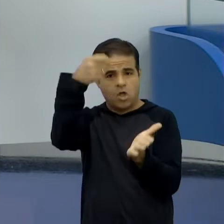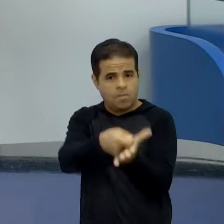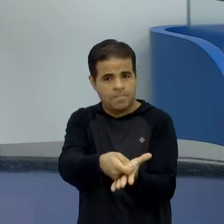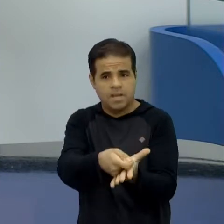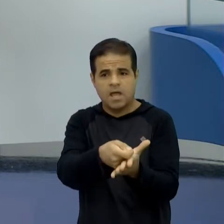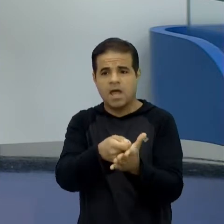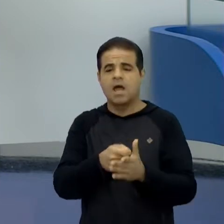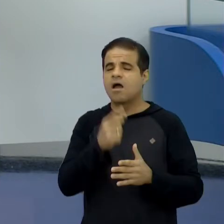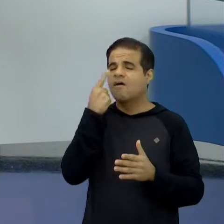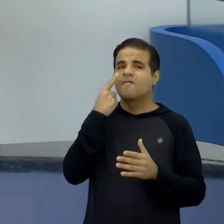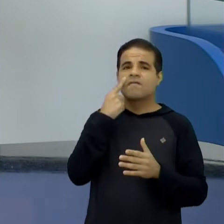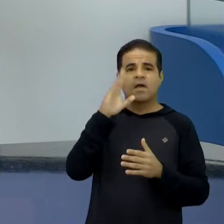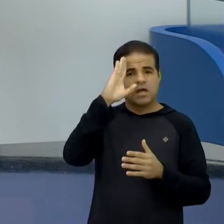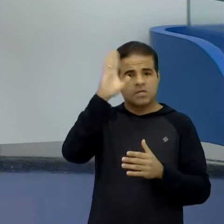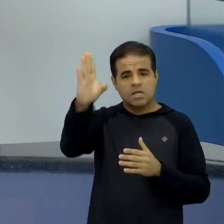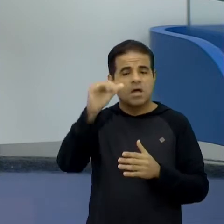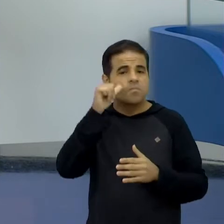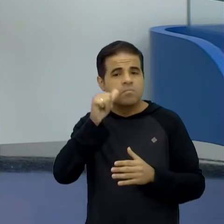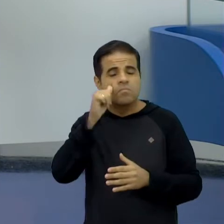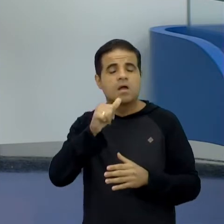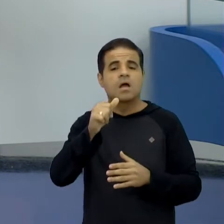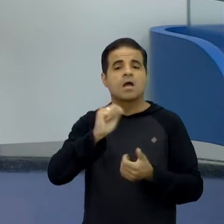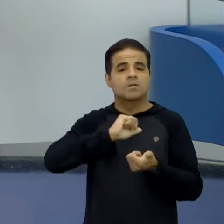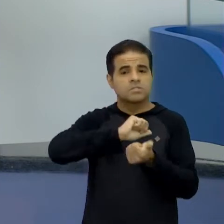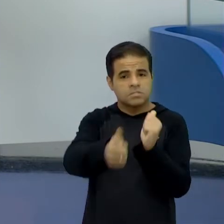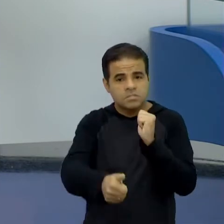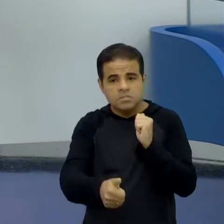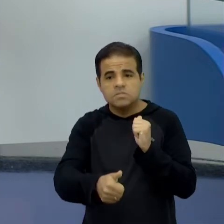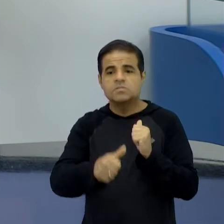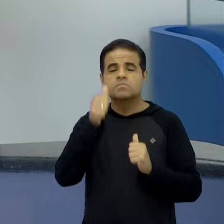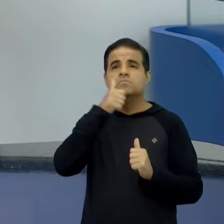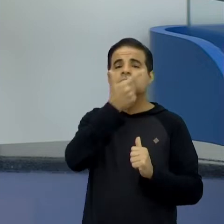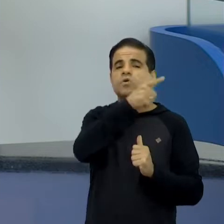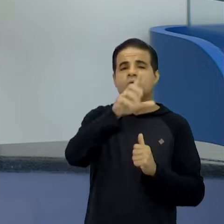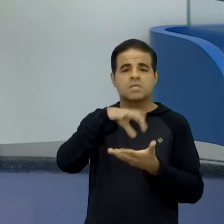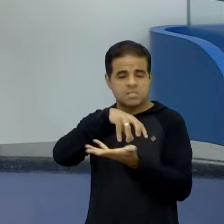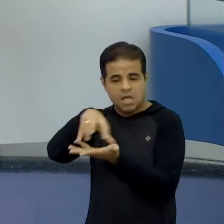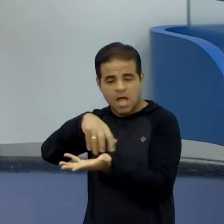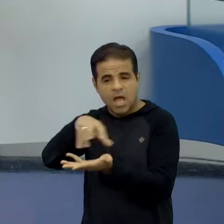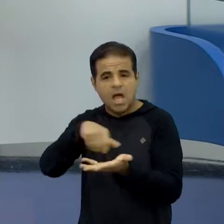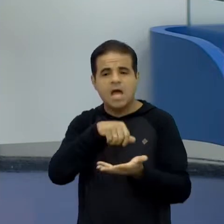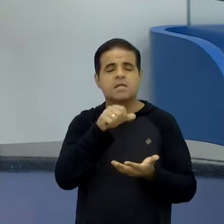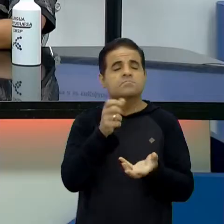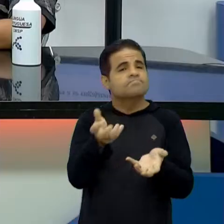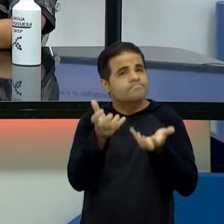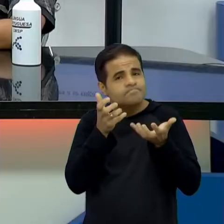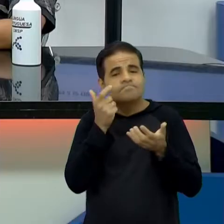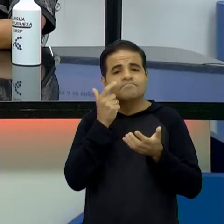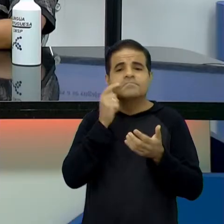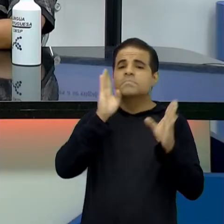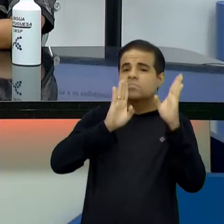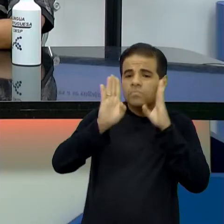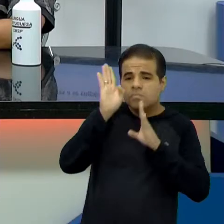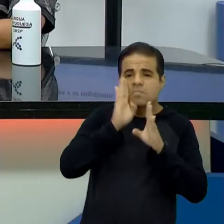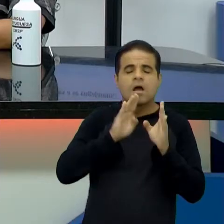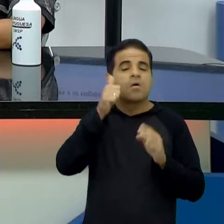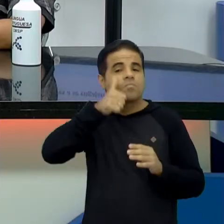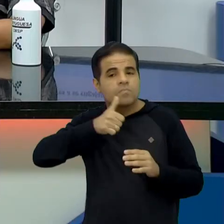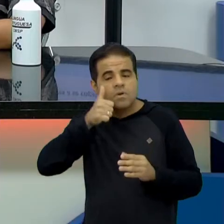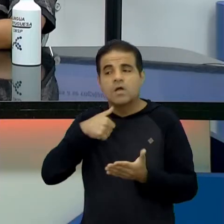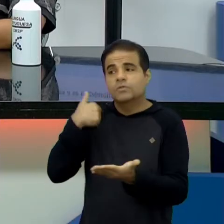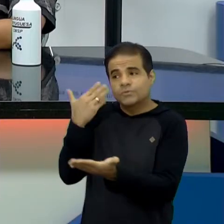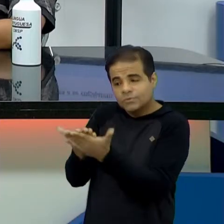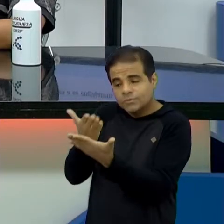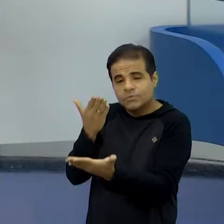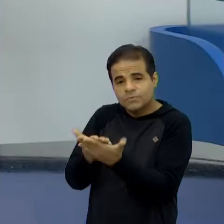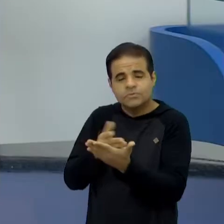Por exemplo, a gente vê muito destaque da mulher no esporte, a gente vê muito destaque da mulher em outras áreas, mas o legal é que a mulher, a estudante que